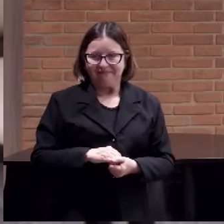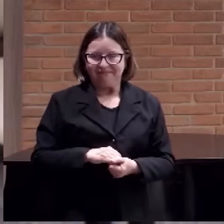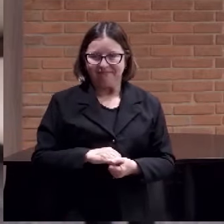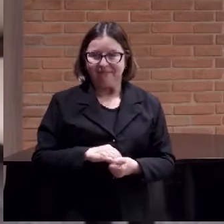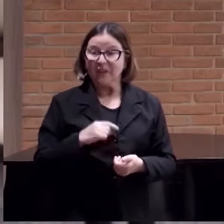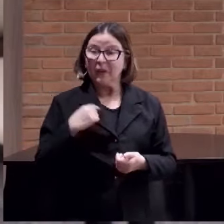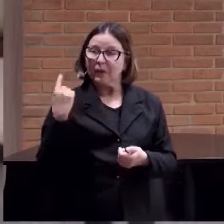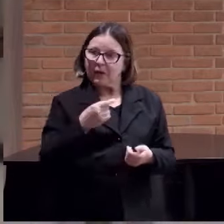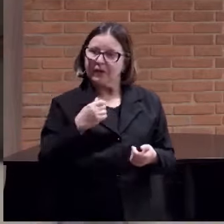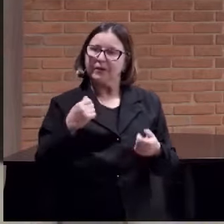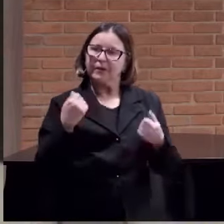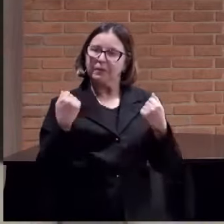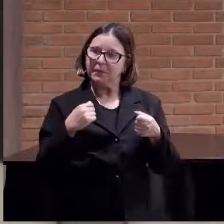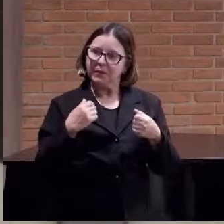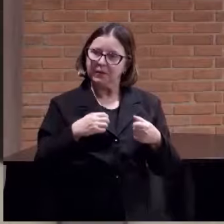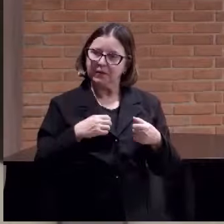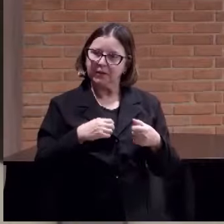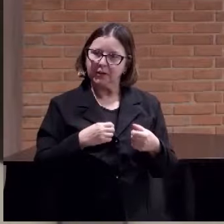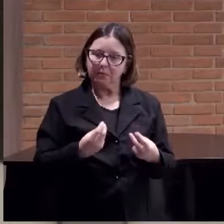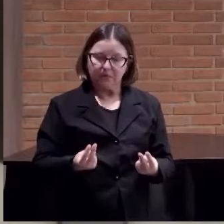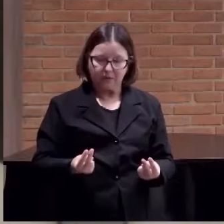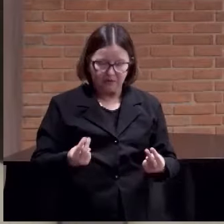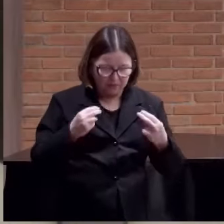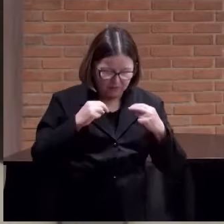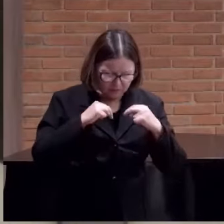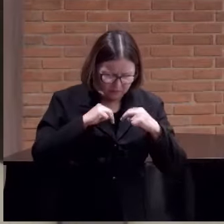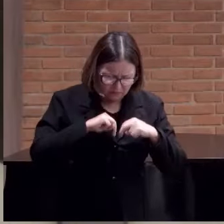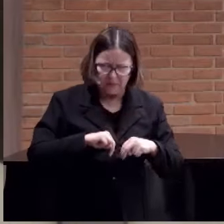Nós precisamos ser quebrados.